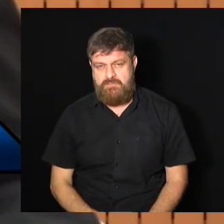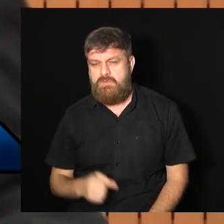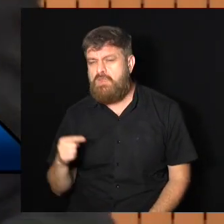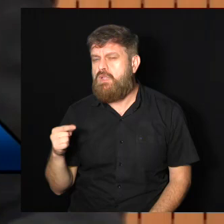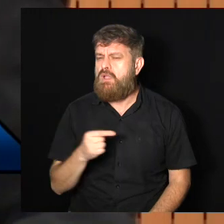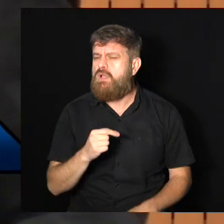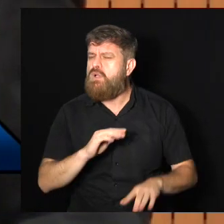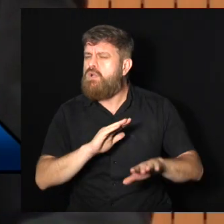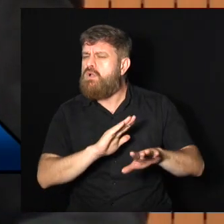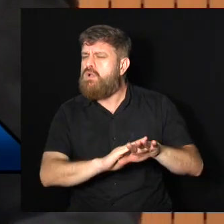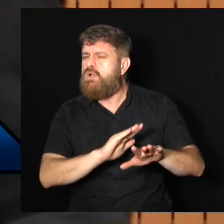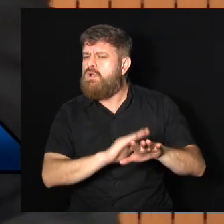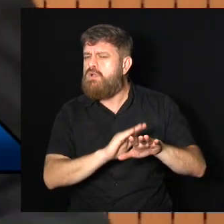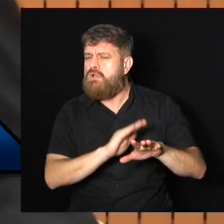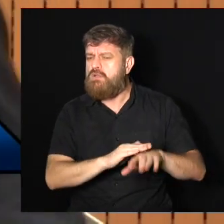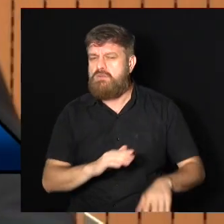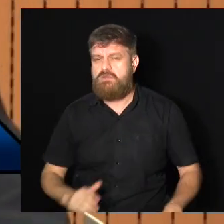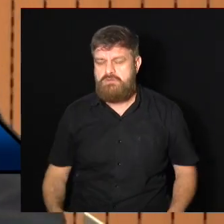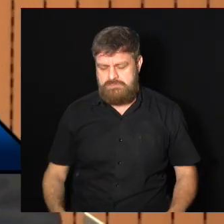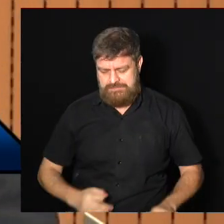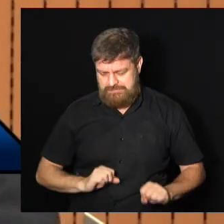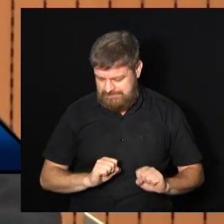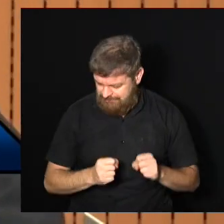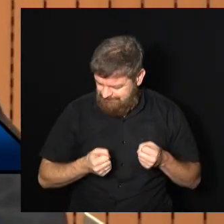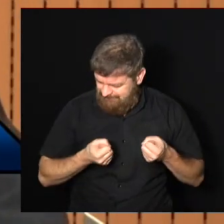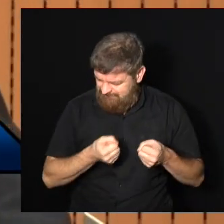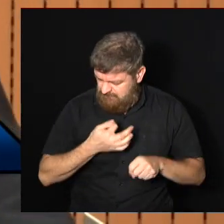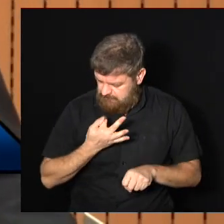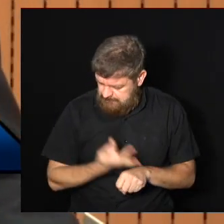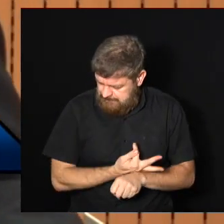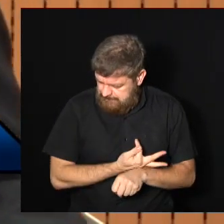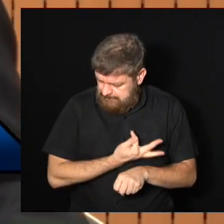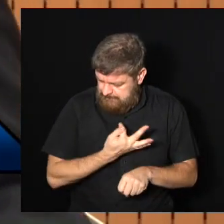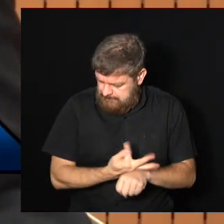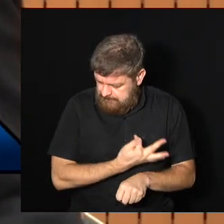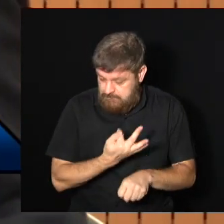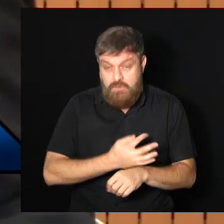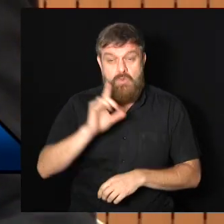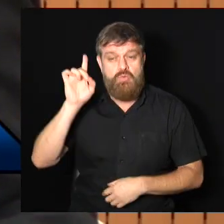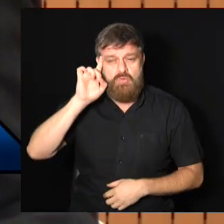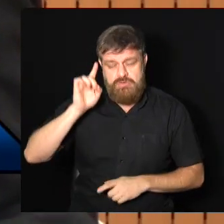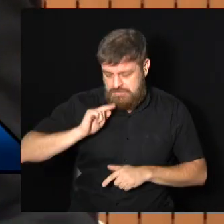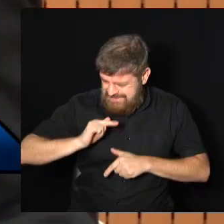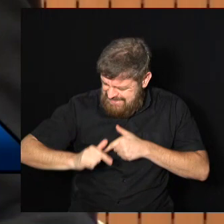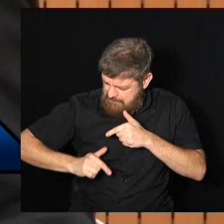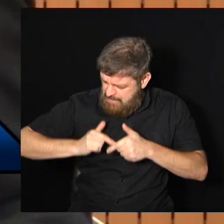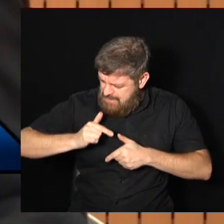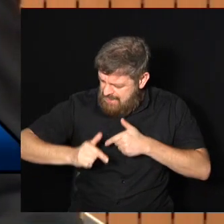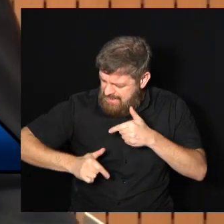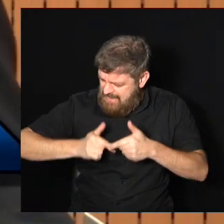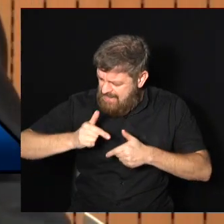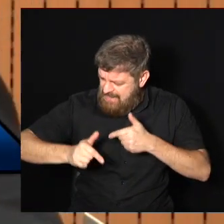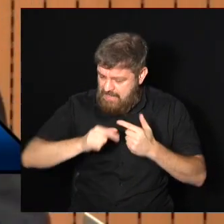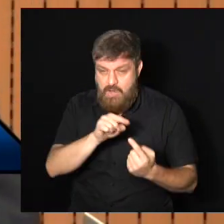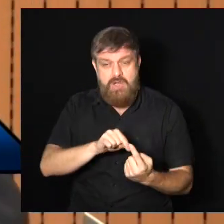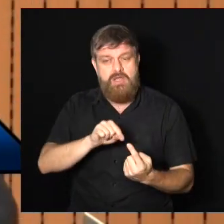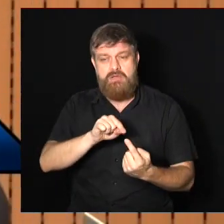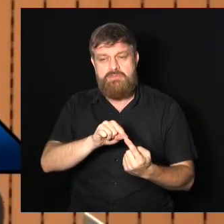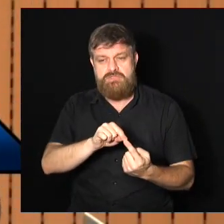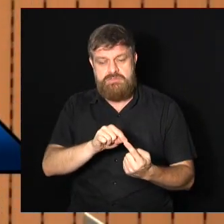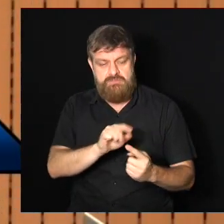que buscam no seu dia a dia de trabalho defender